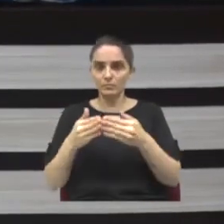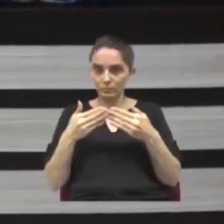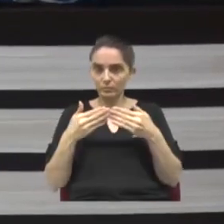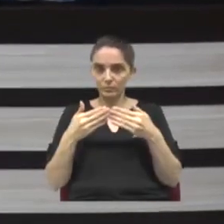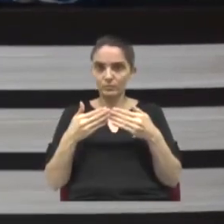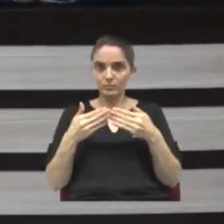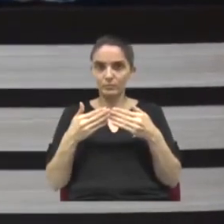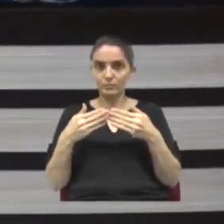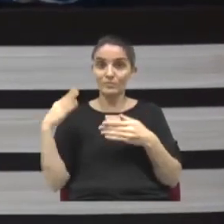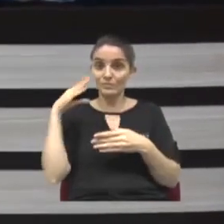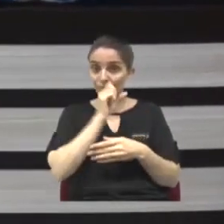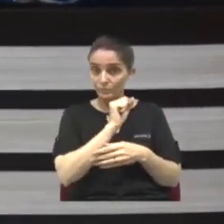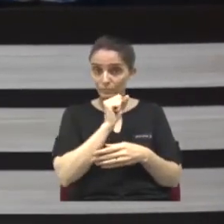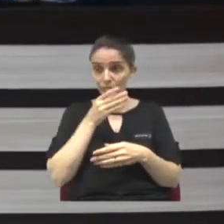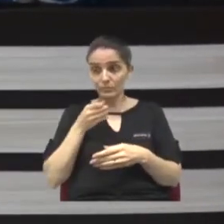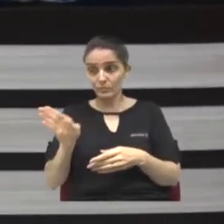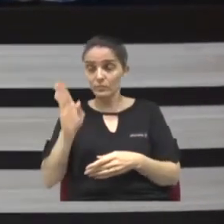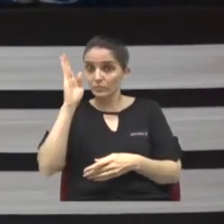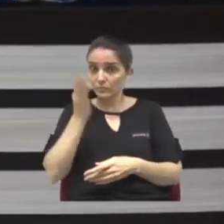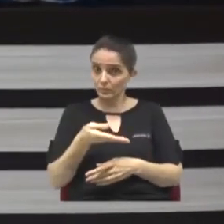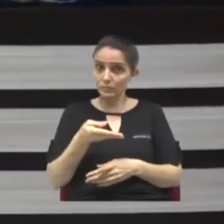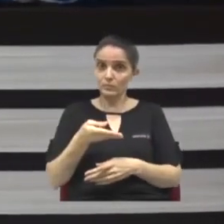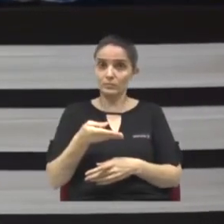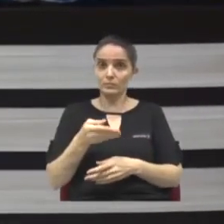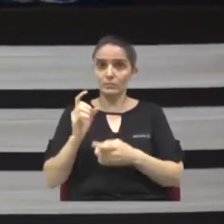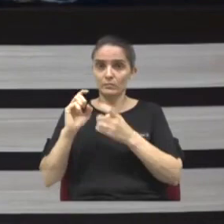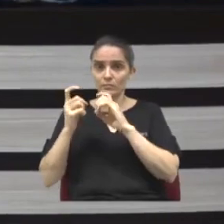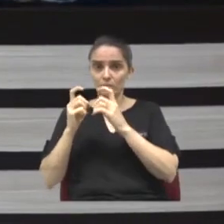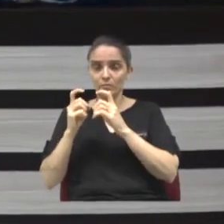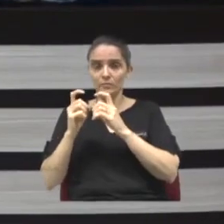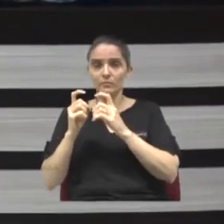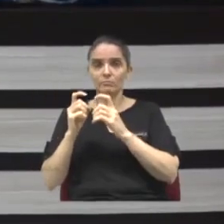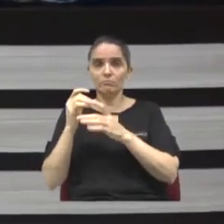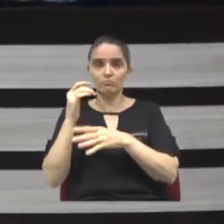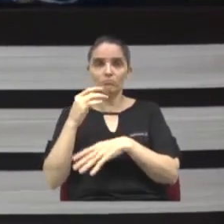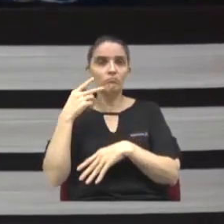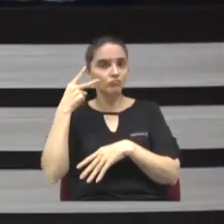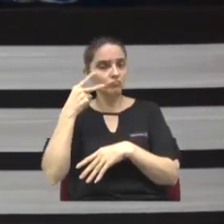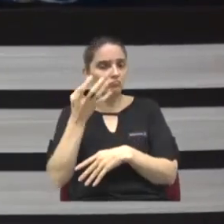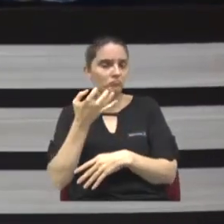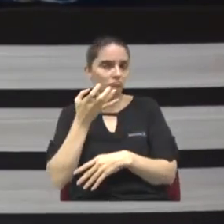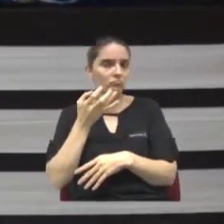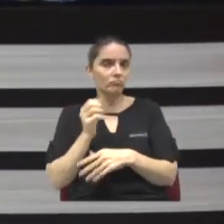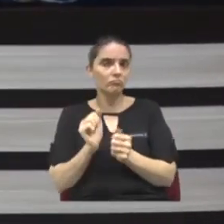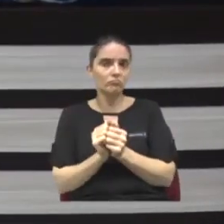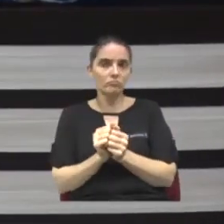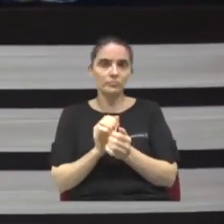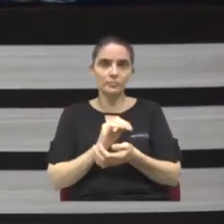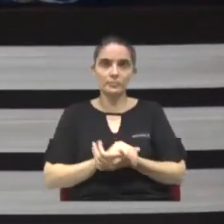vereadores, de imediato, numa reunião, aqueles que quiserem participar da reunião.